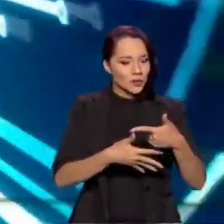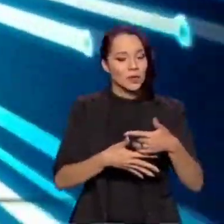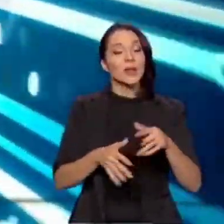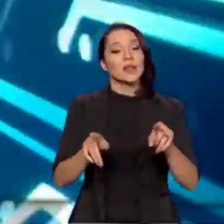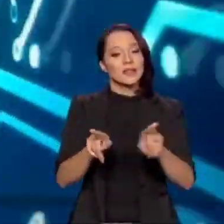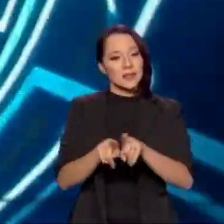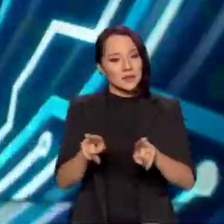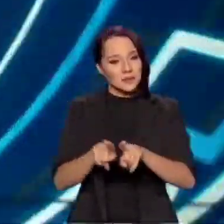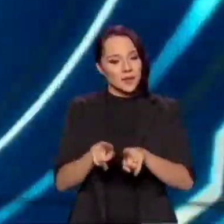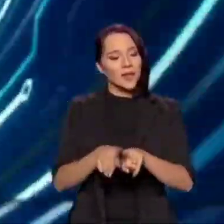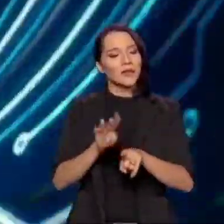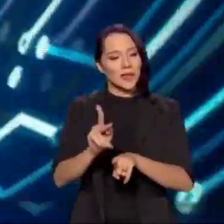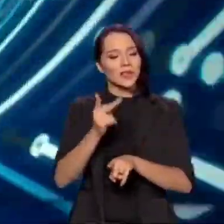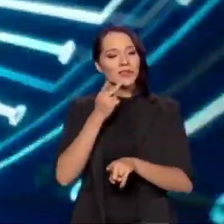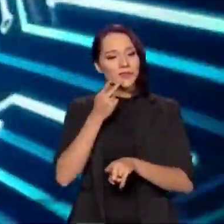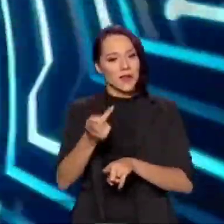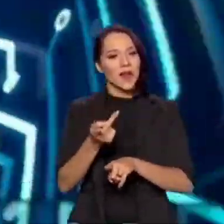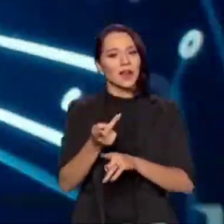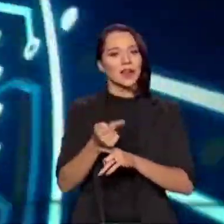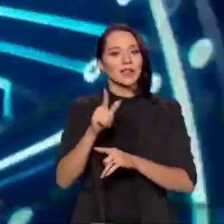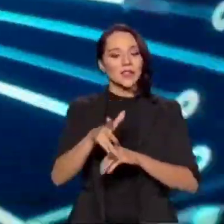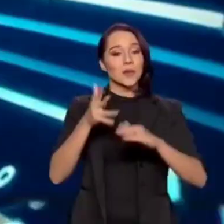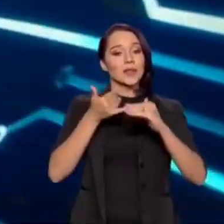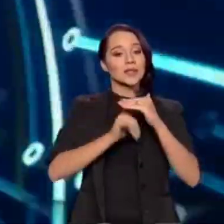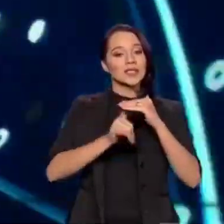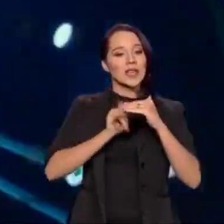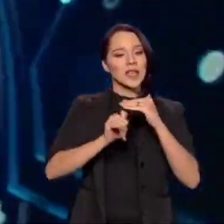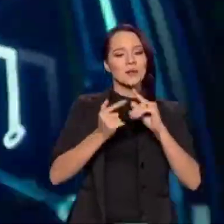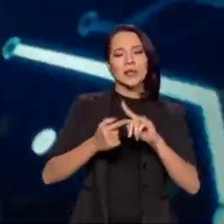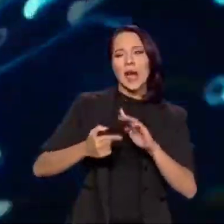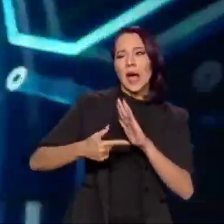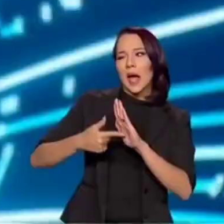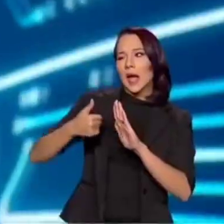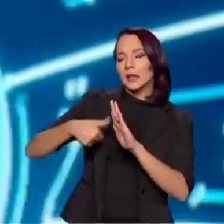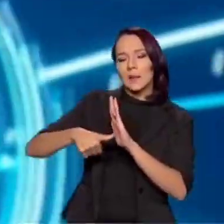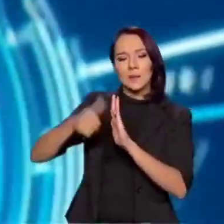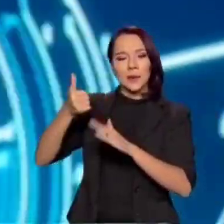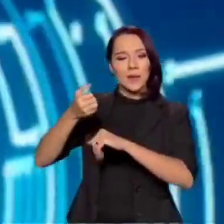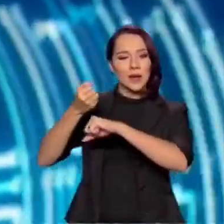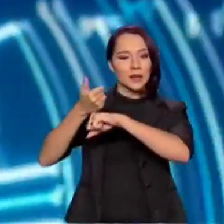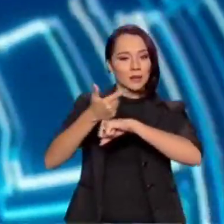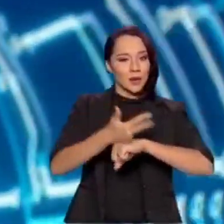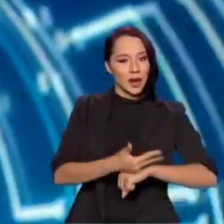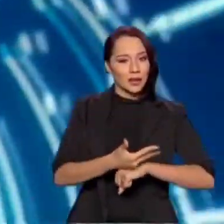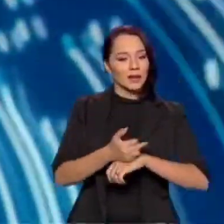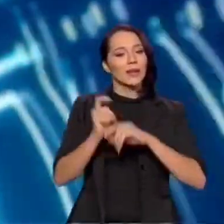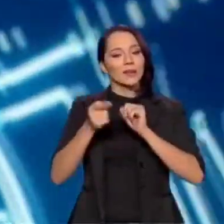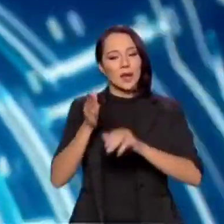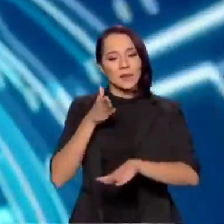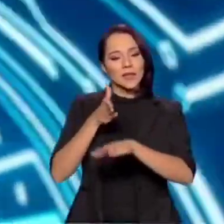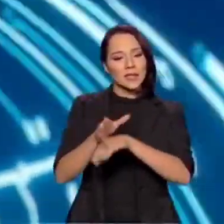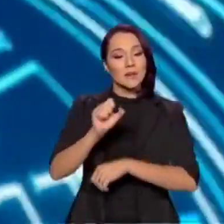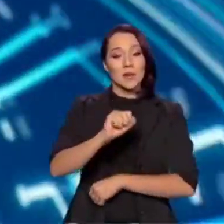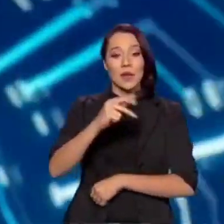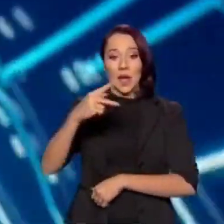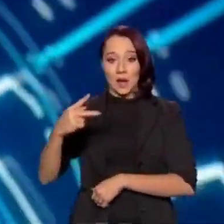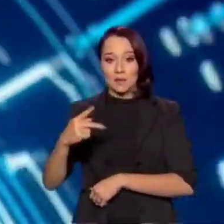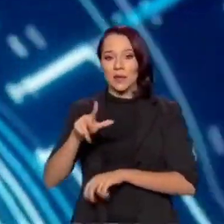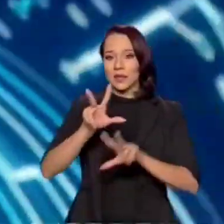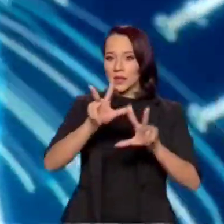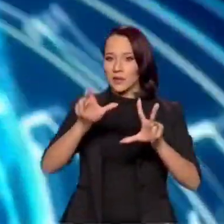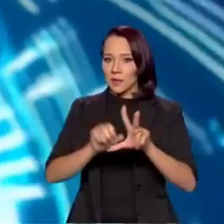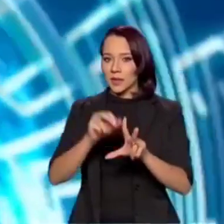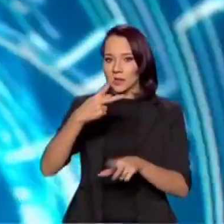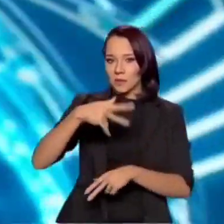incluindo o episódio que a gente fez sobre startups lá na nossa primeira temporada, você pode acessar pelo nosso aplicativo, o TV